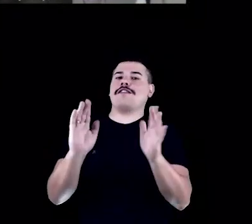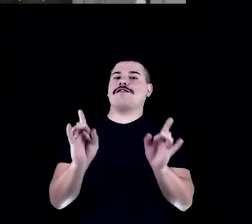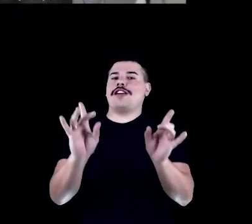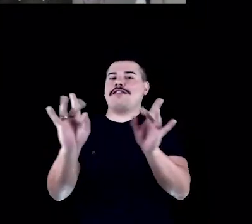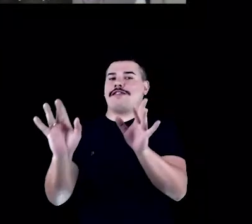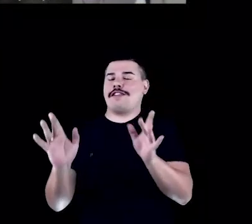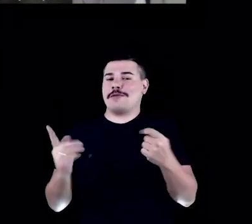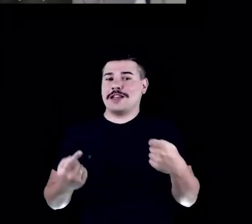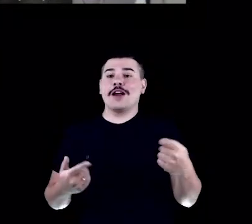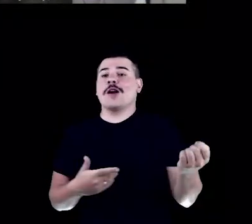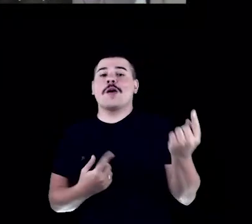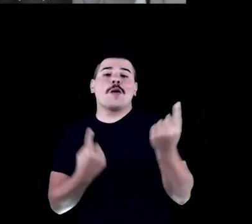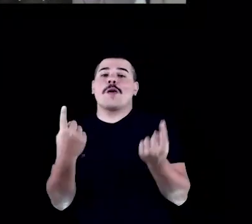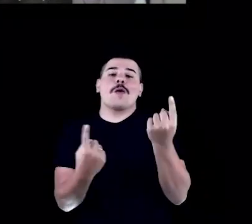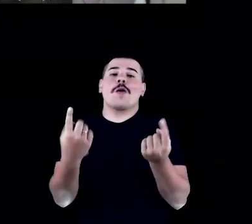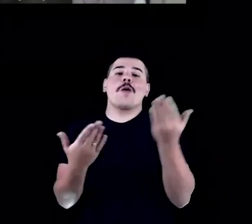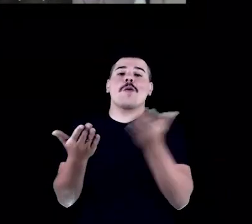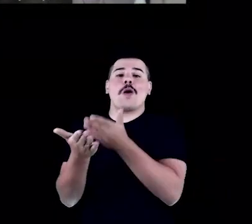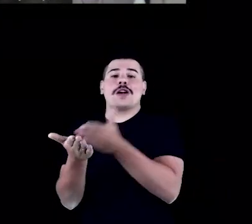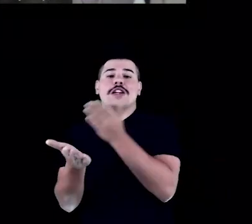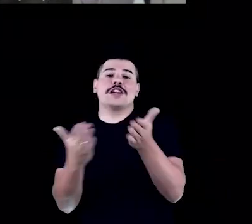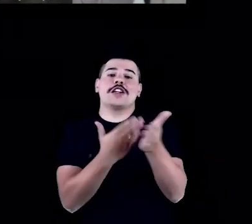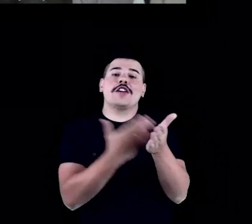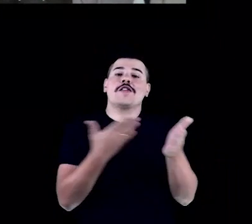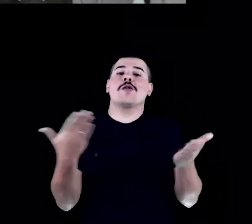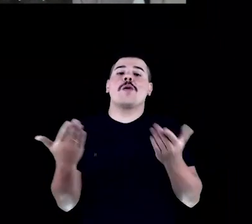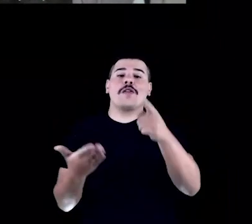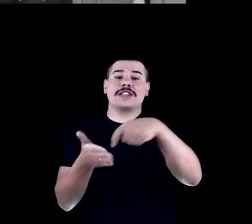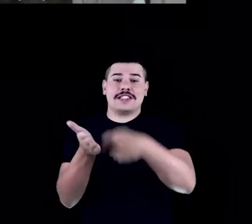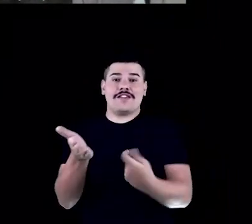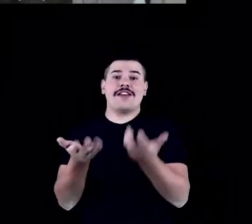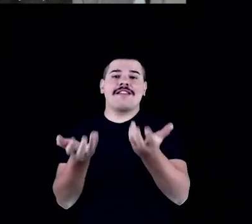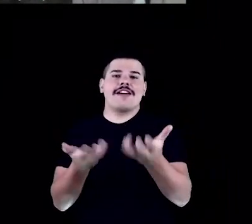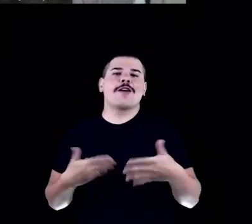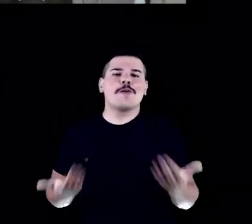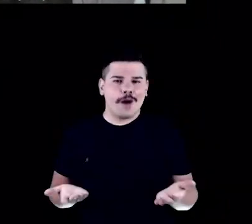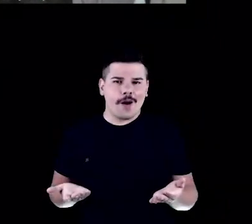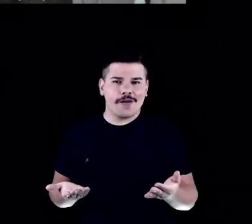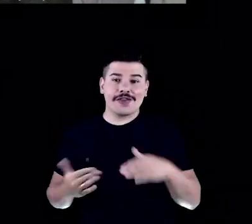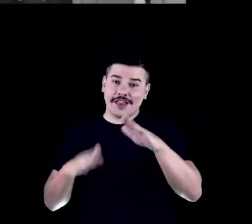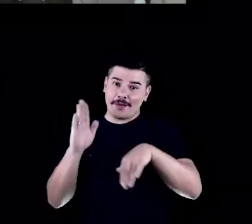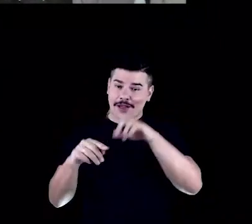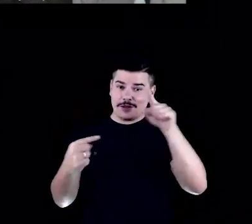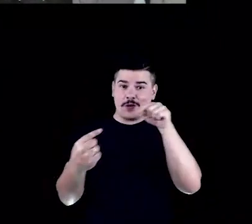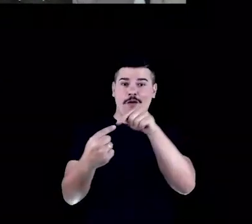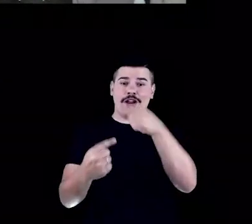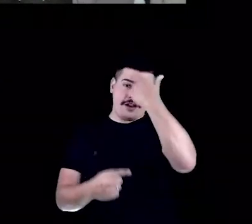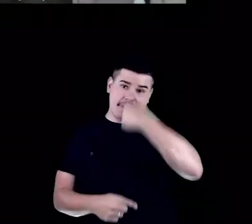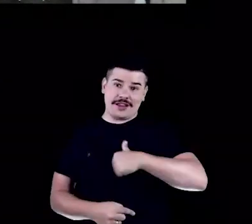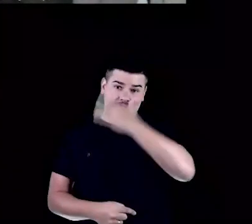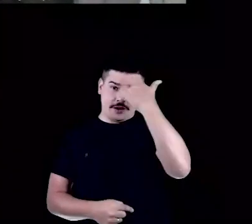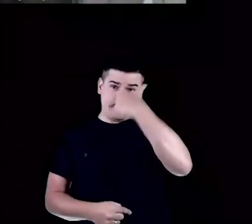da livraria. Então, qual livro você quer escrever? Se for para uma